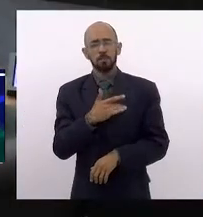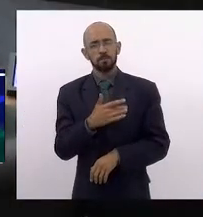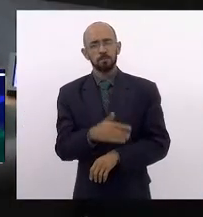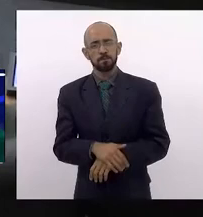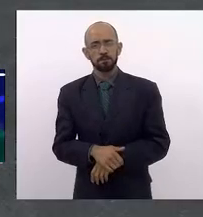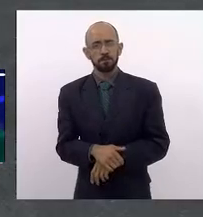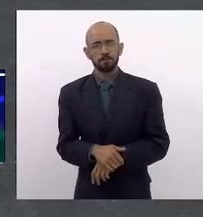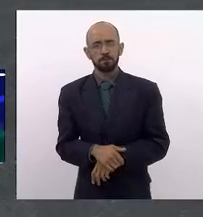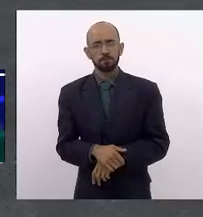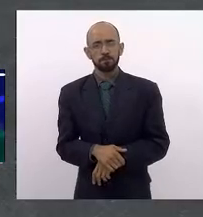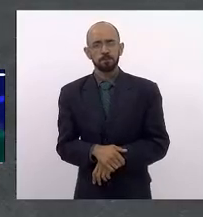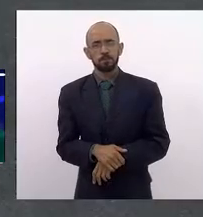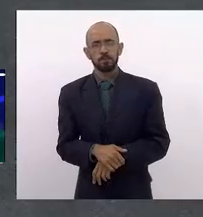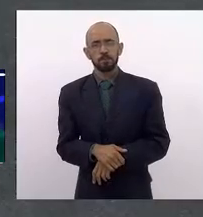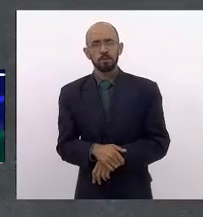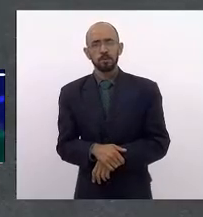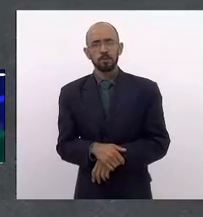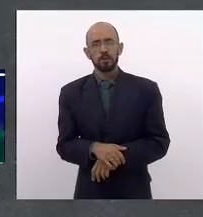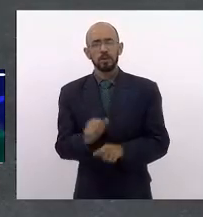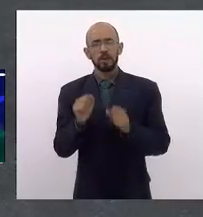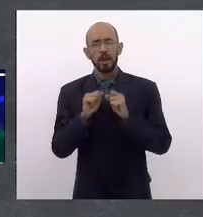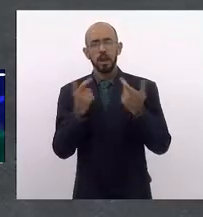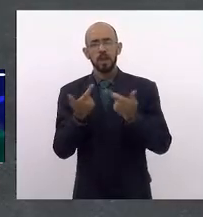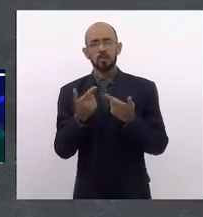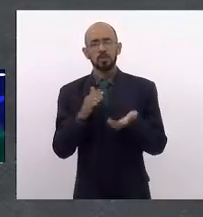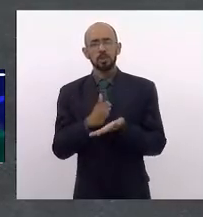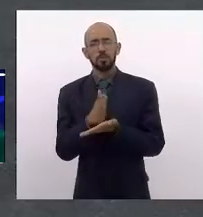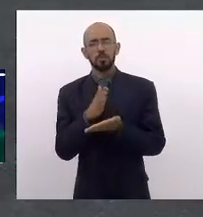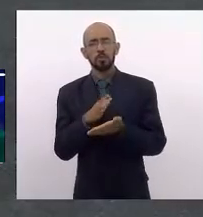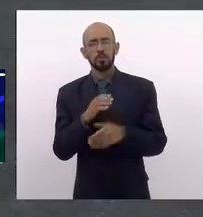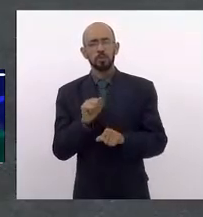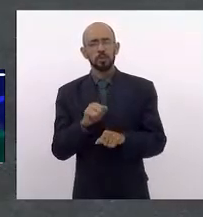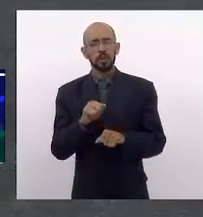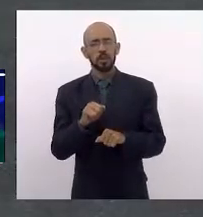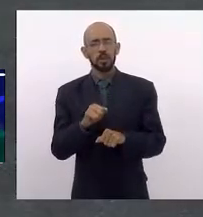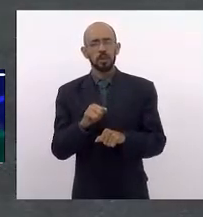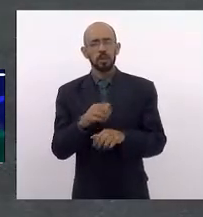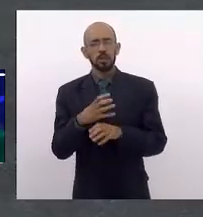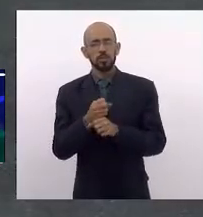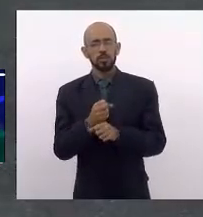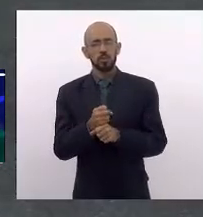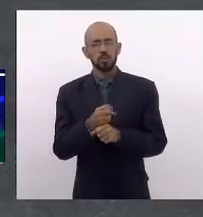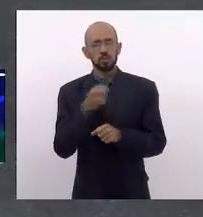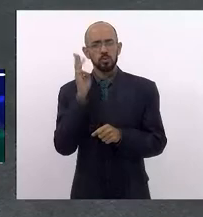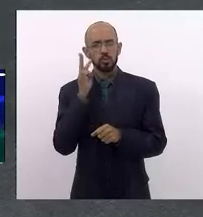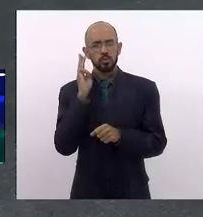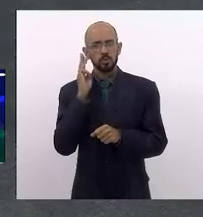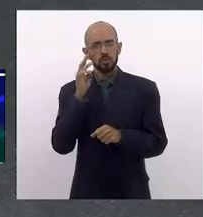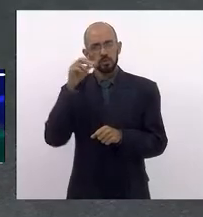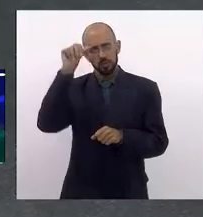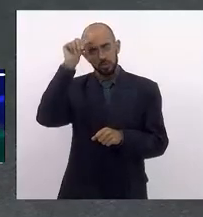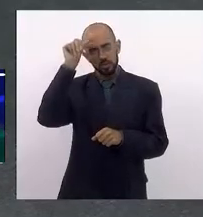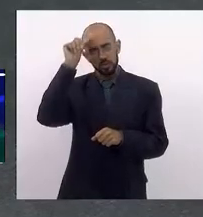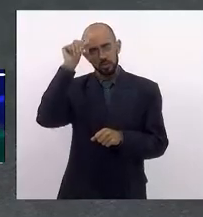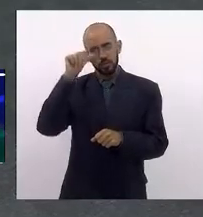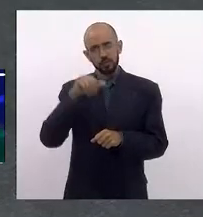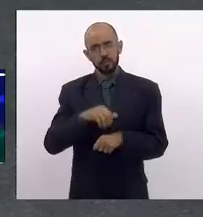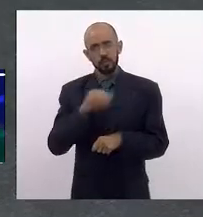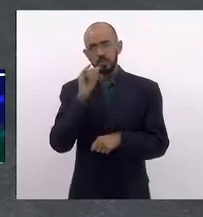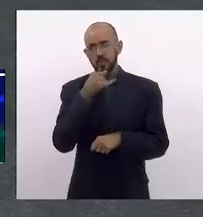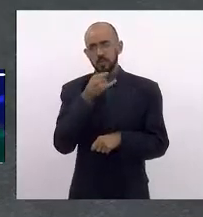o que essa casa aqui tem aprovado as contas do governador Wilson Vilson e do governador Cláudio Castro